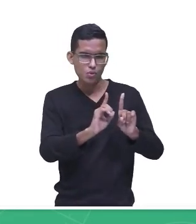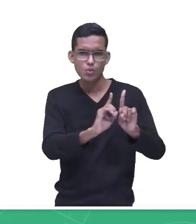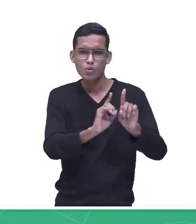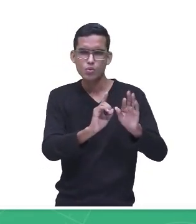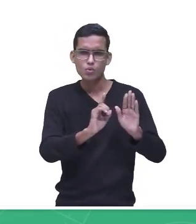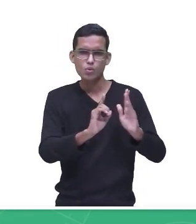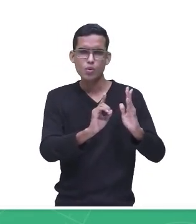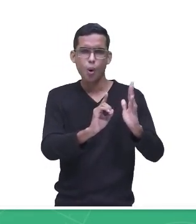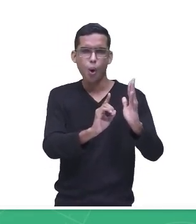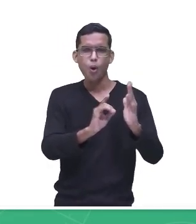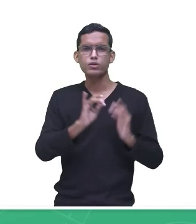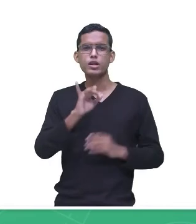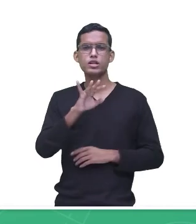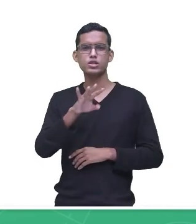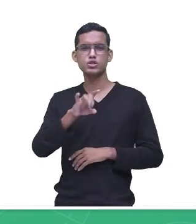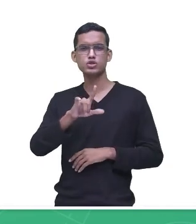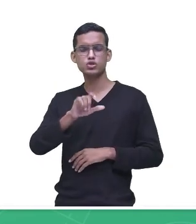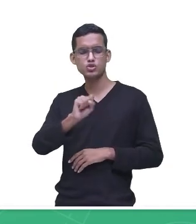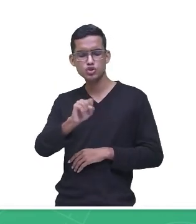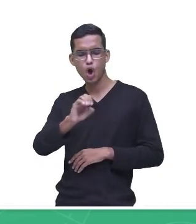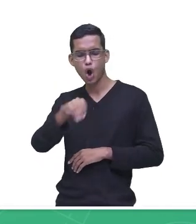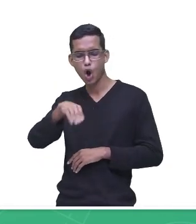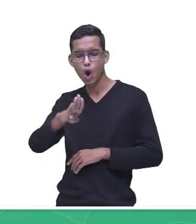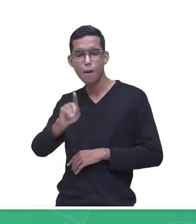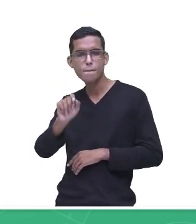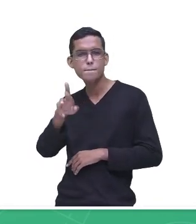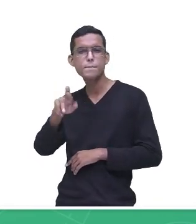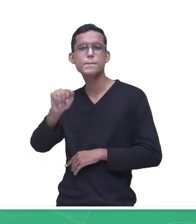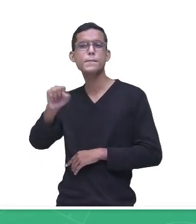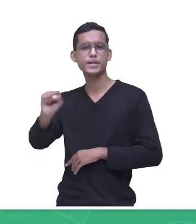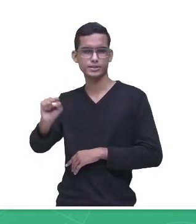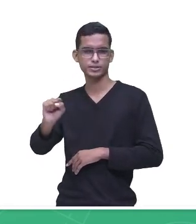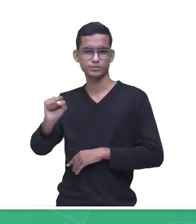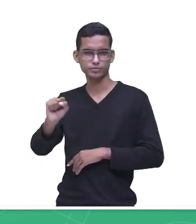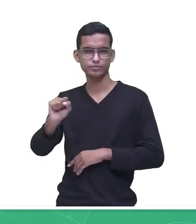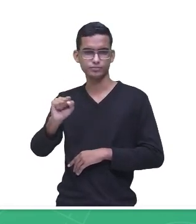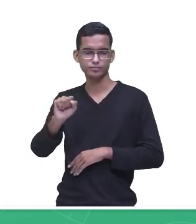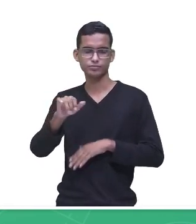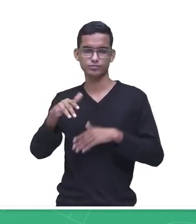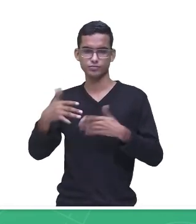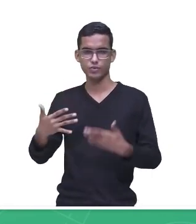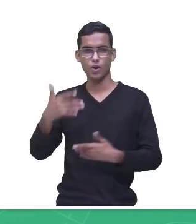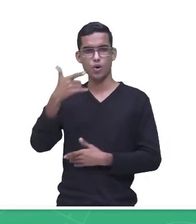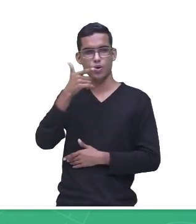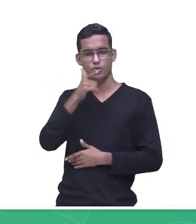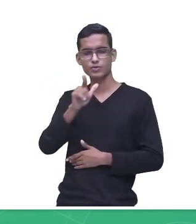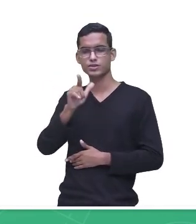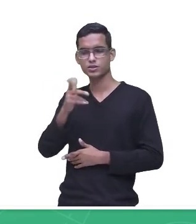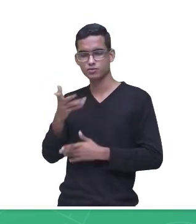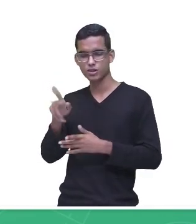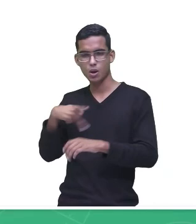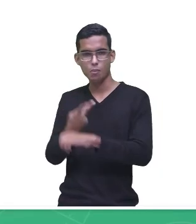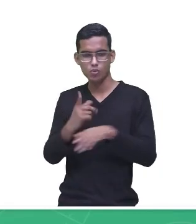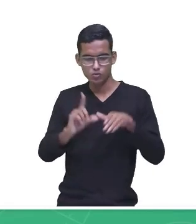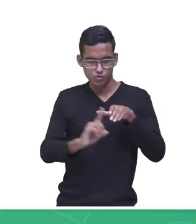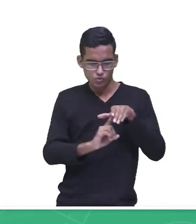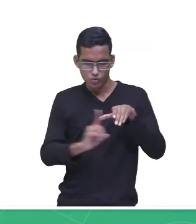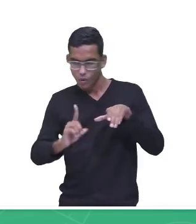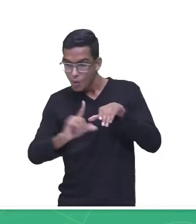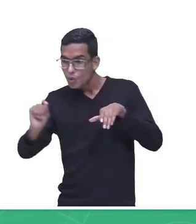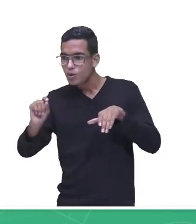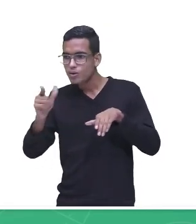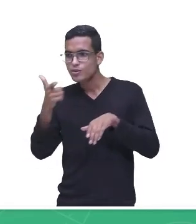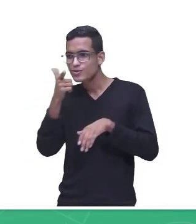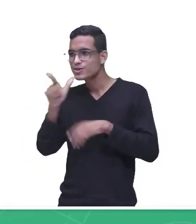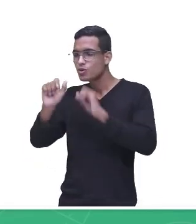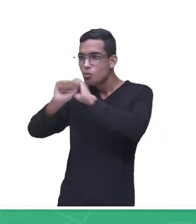e encontro a luz e que eu vejo a verdade, eu começo a mudar e eu começo a transformar esse... Primeiro eu mudo a mim mesmo e depois eu